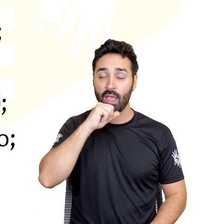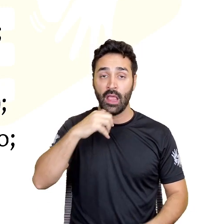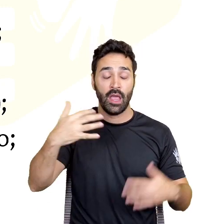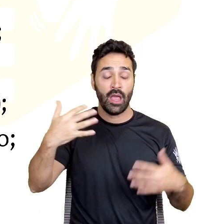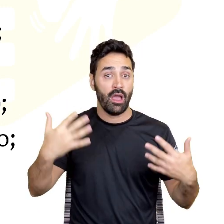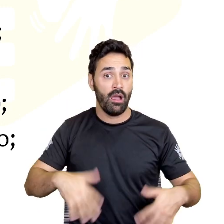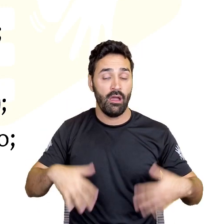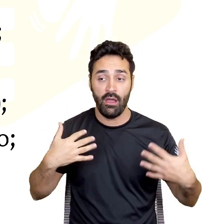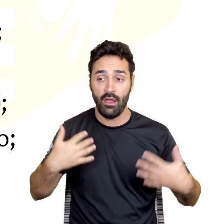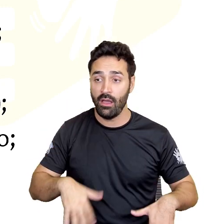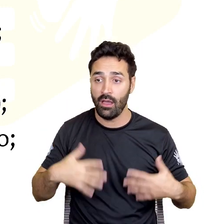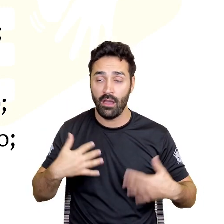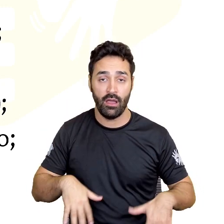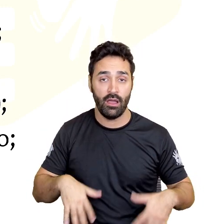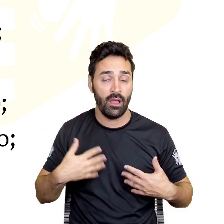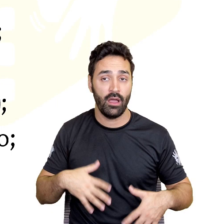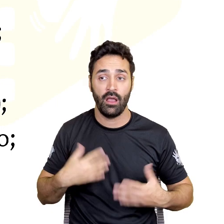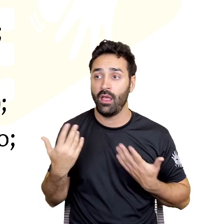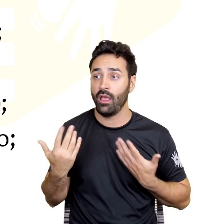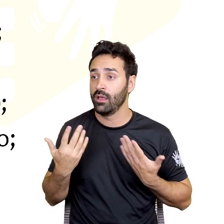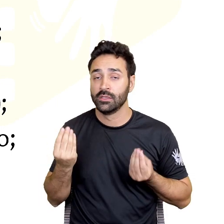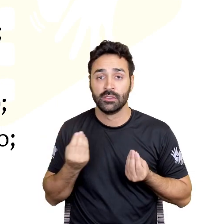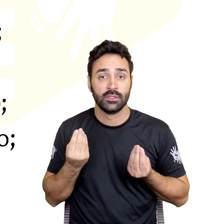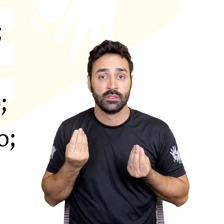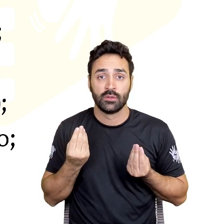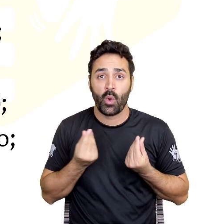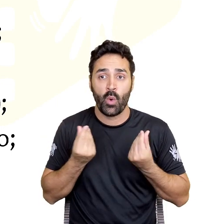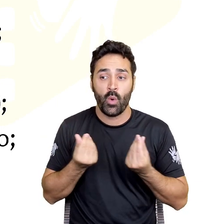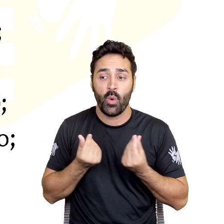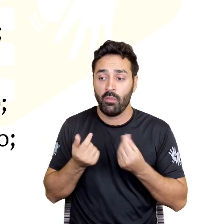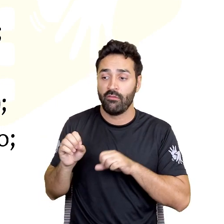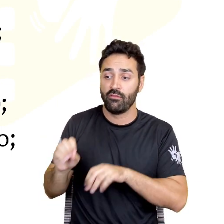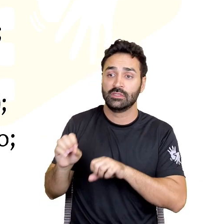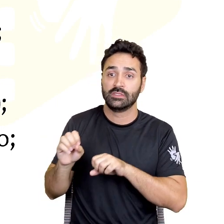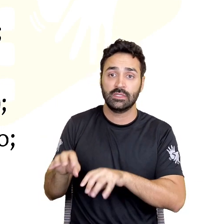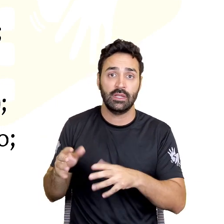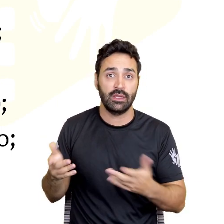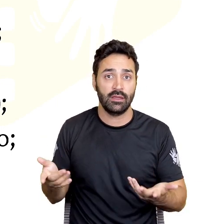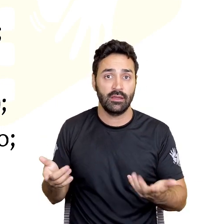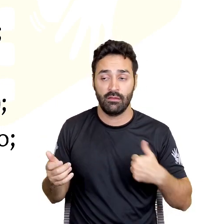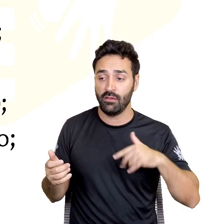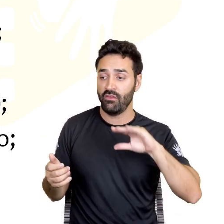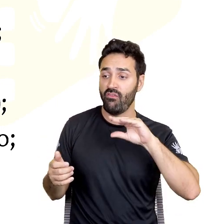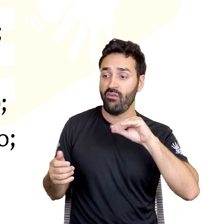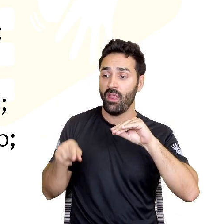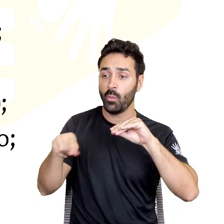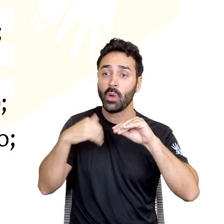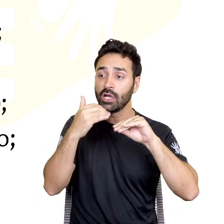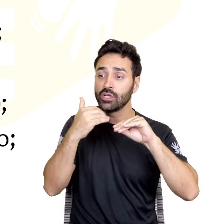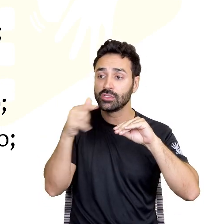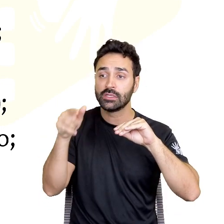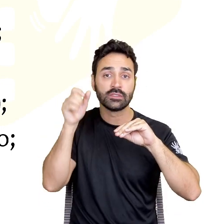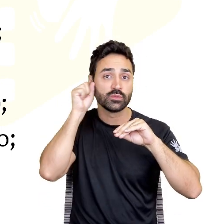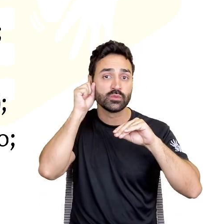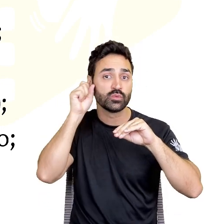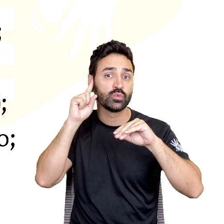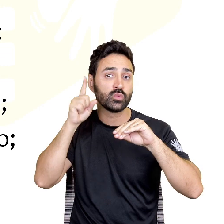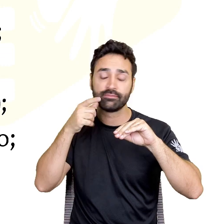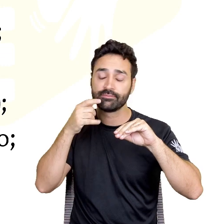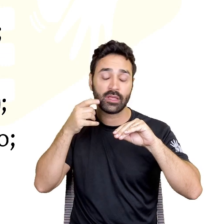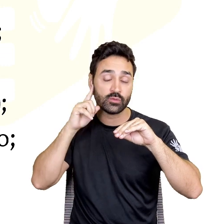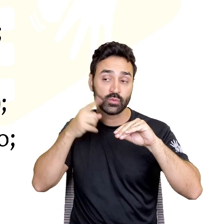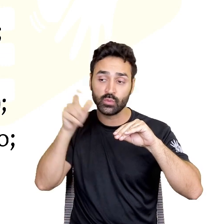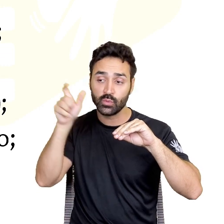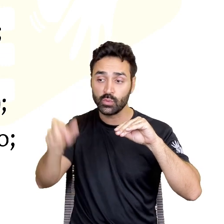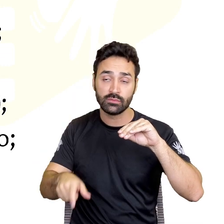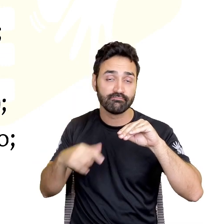Você fala assim, caramba, e agora? Como é que eu vou ensinar alguma coisa se não adianta eu falar? Que a pessoa não vai me ouvir.